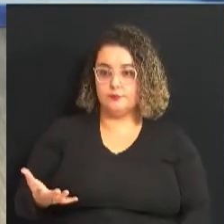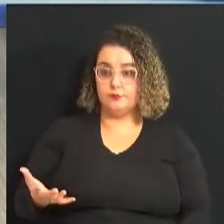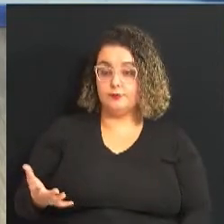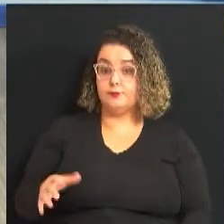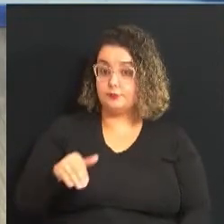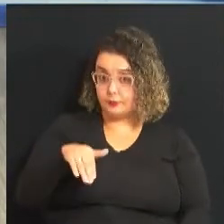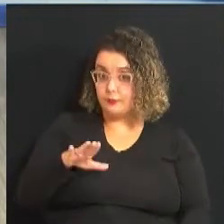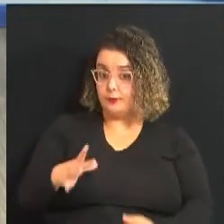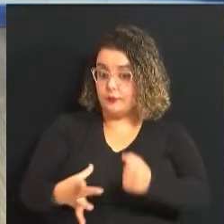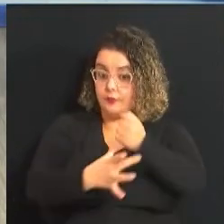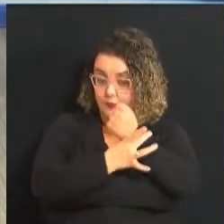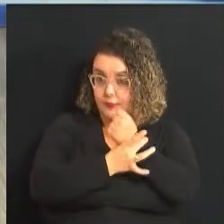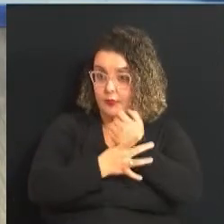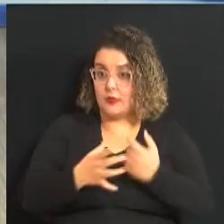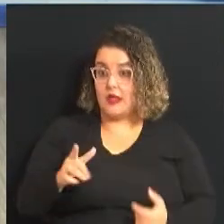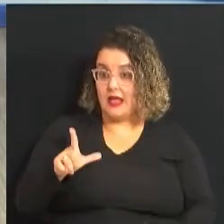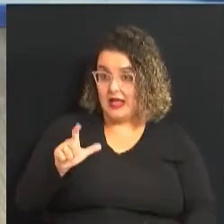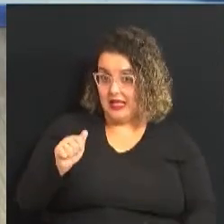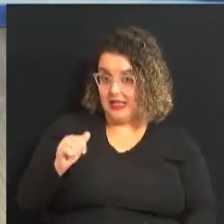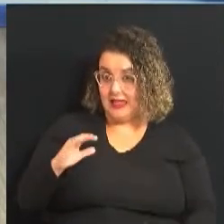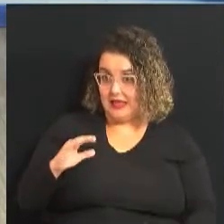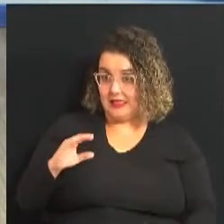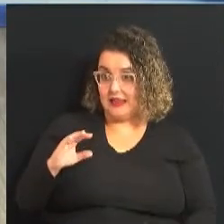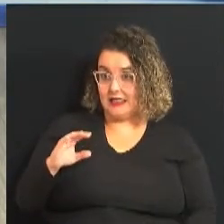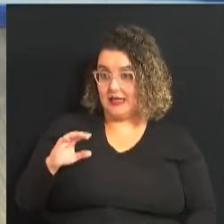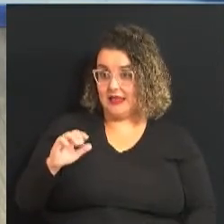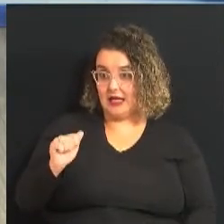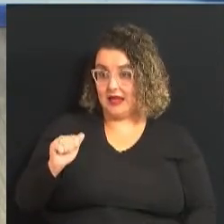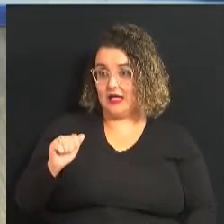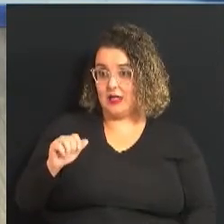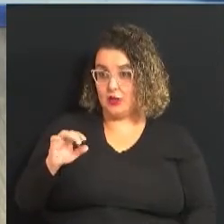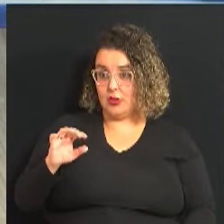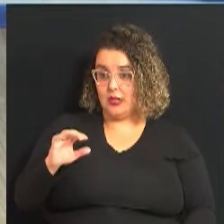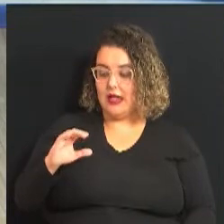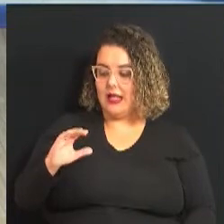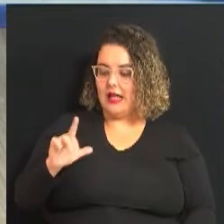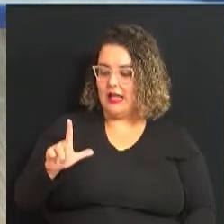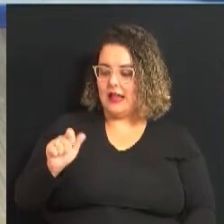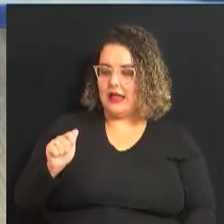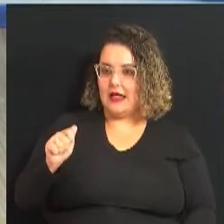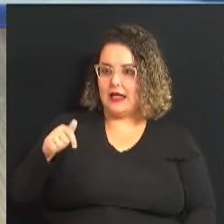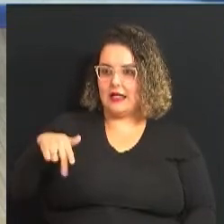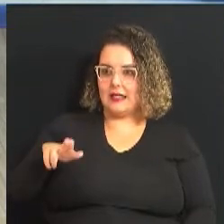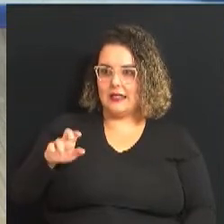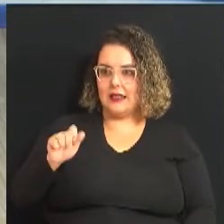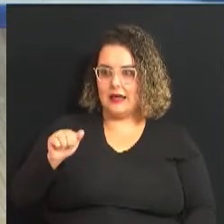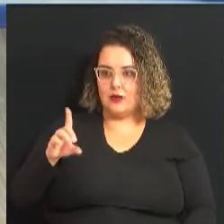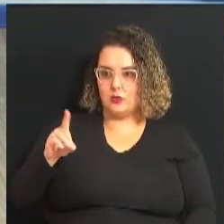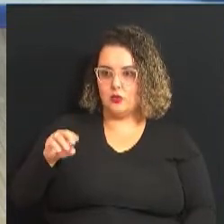seguros. Laqueadura também é considerada aí um método para evitar a gravidez?